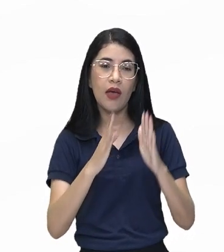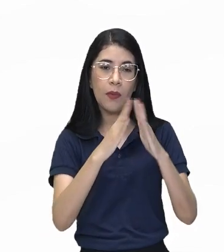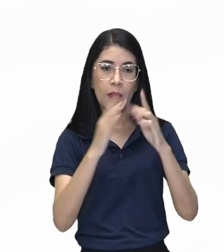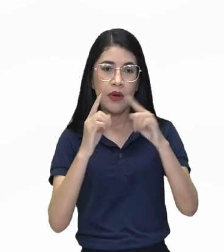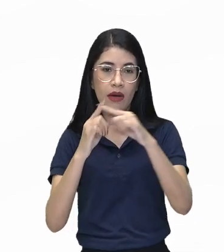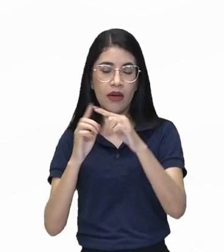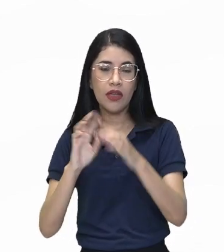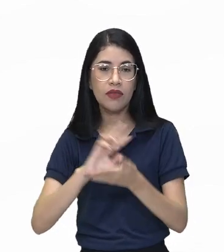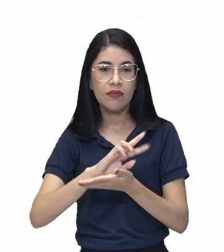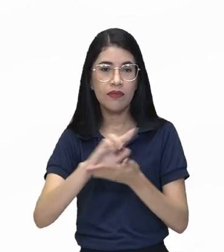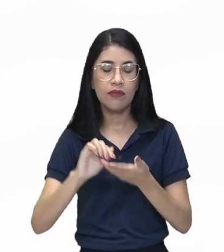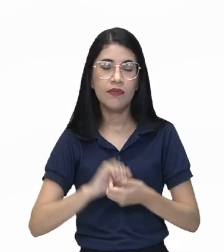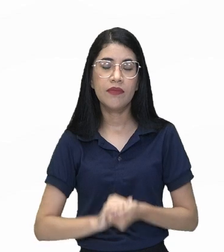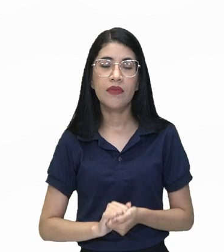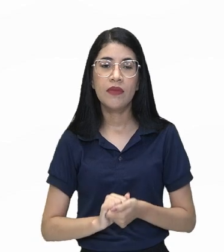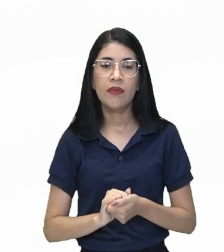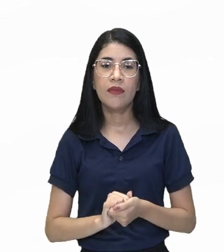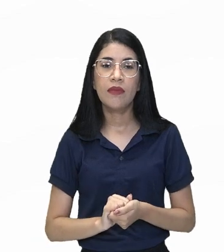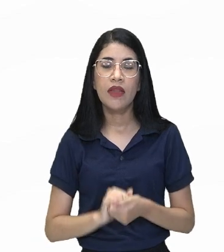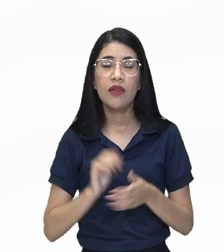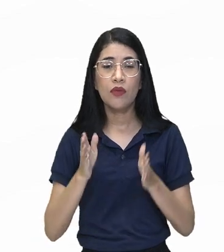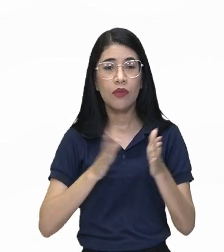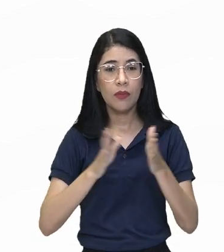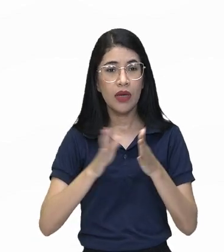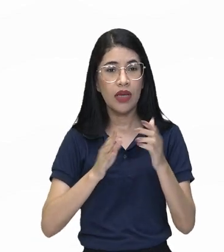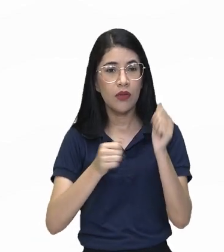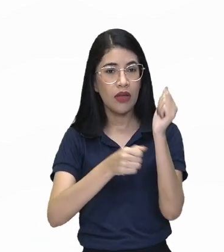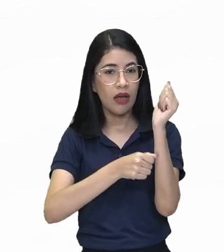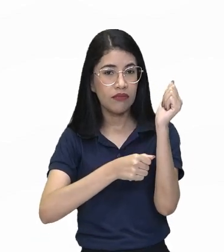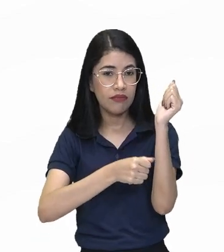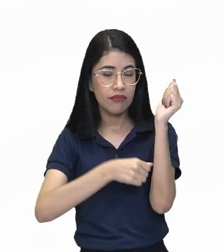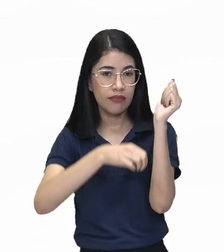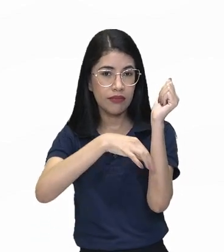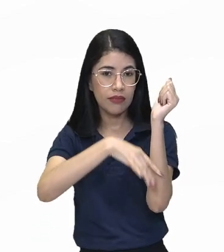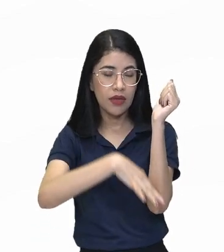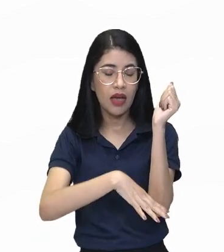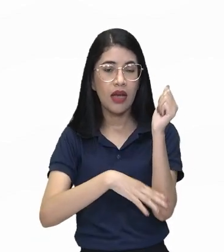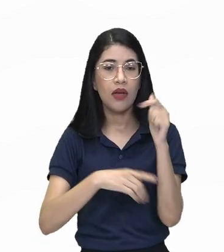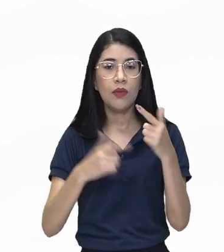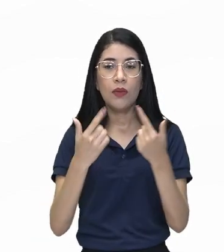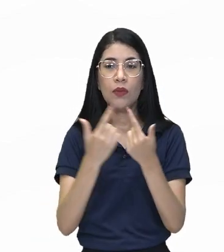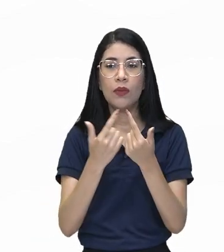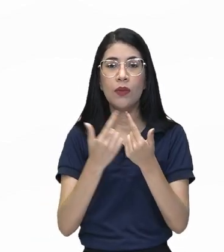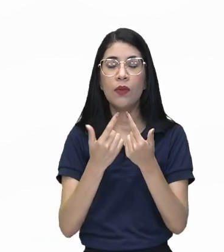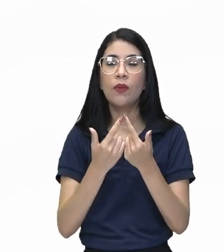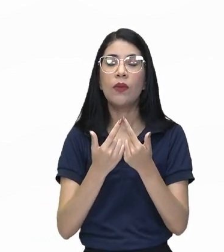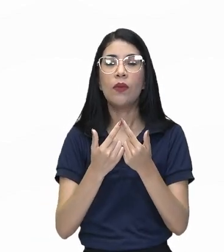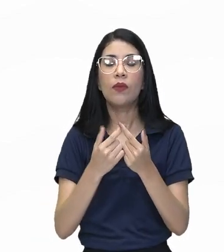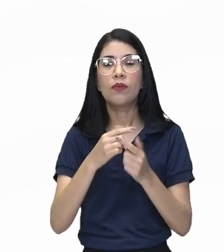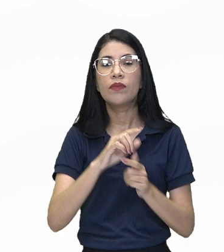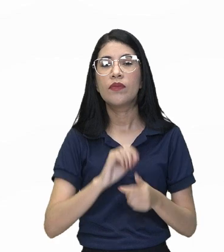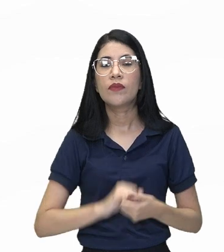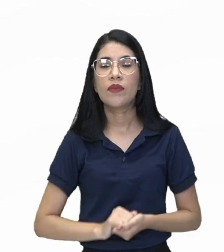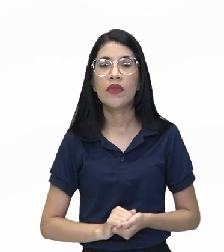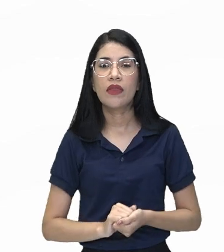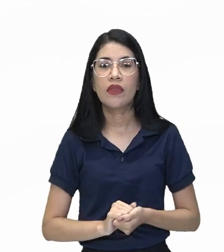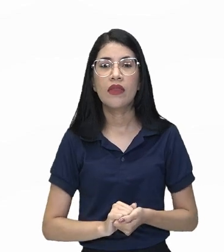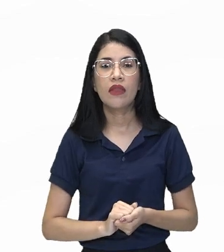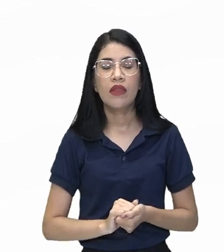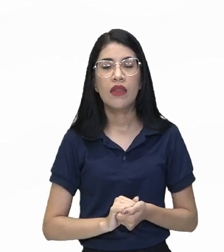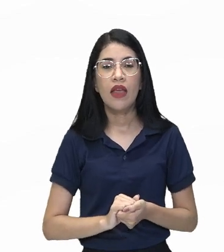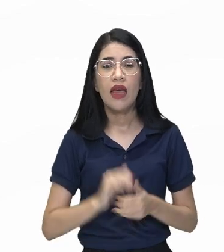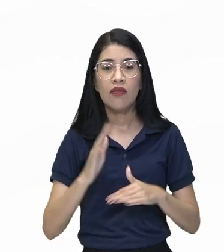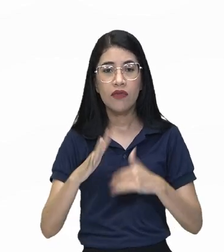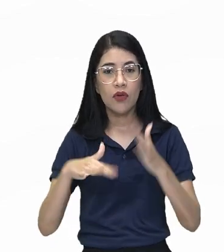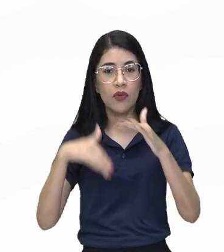com o ciclo da borracha, como eu comentei para vocês, né, o teatro no Amazonas saltará sem qualquer preparo